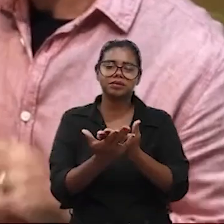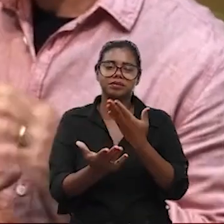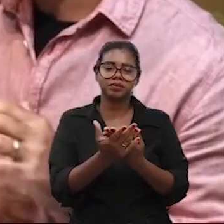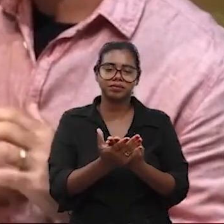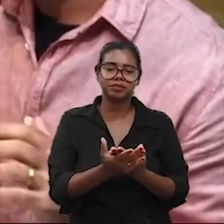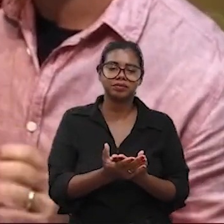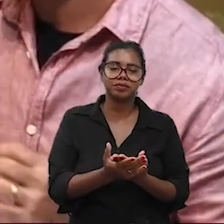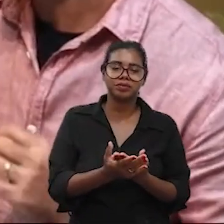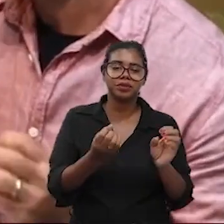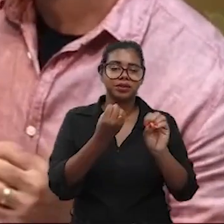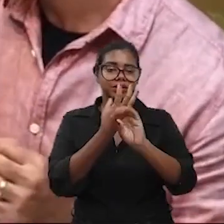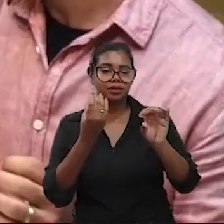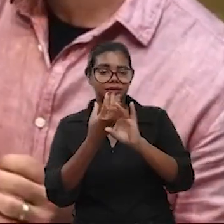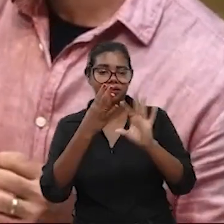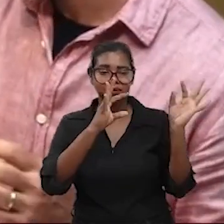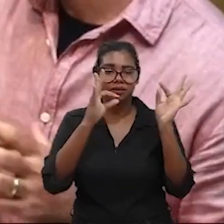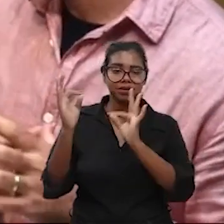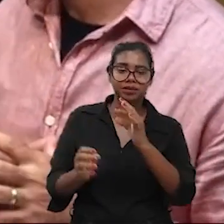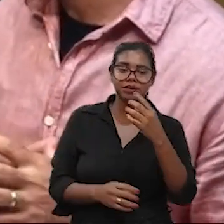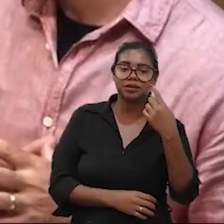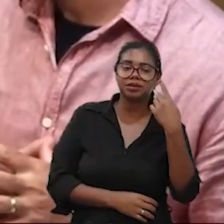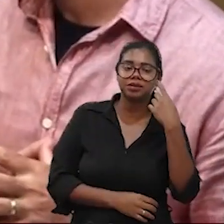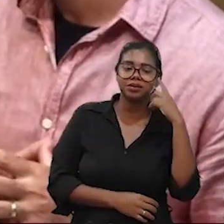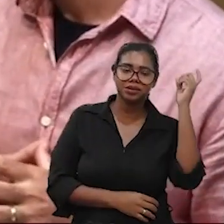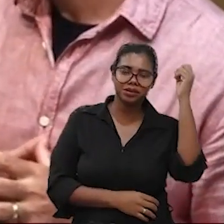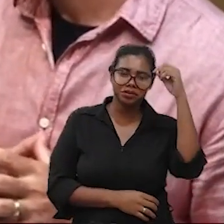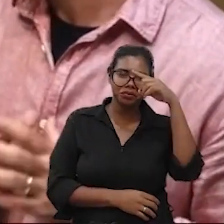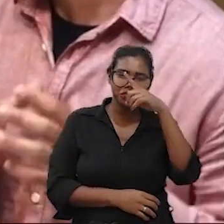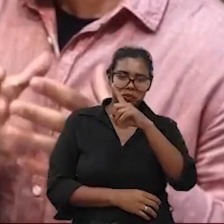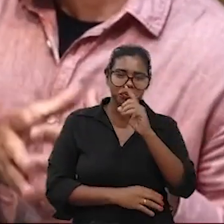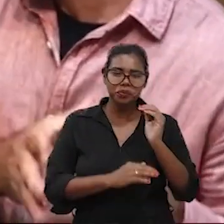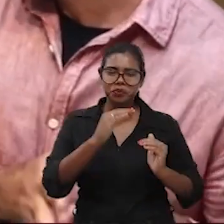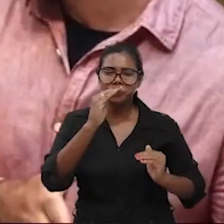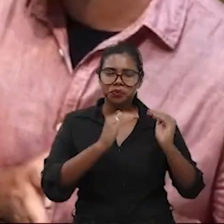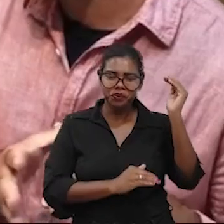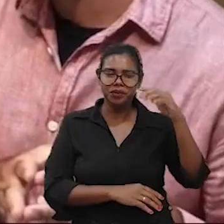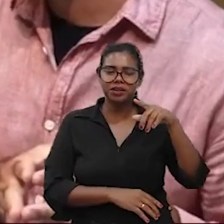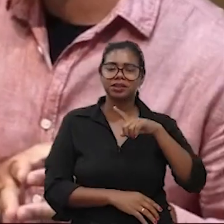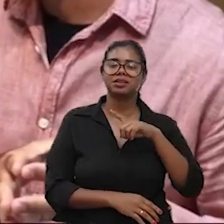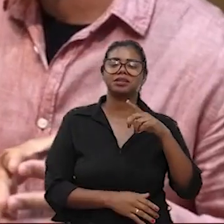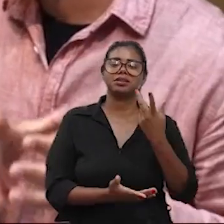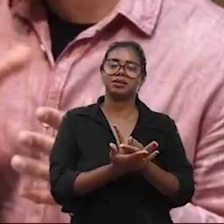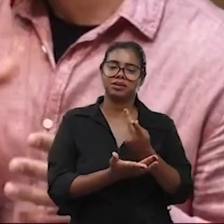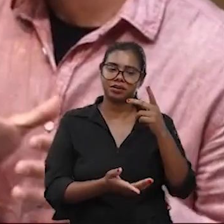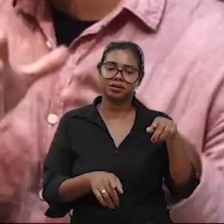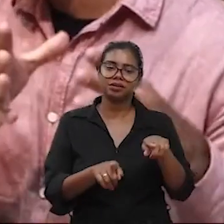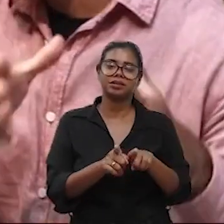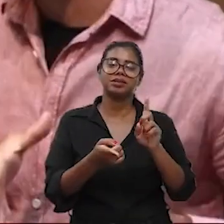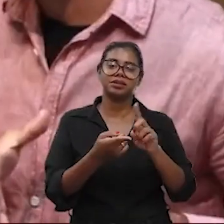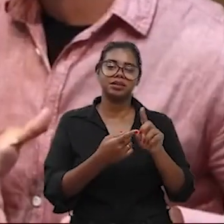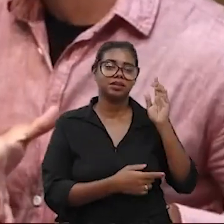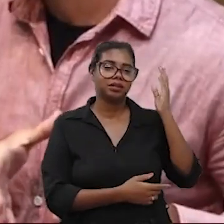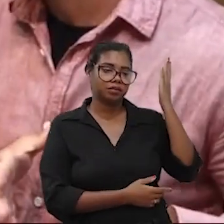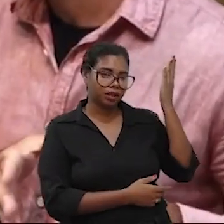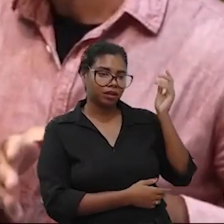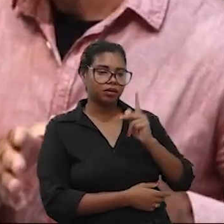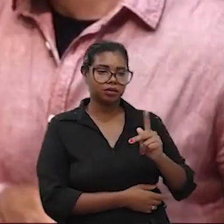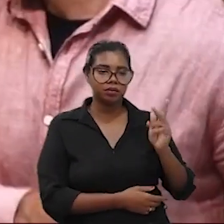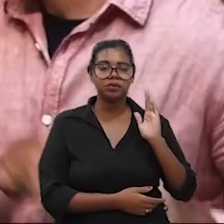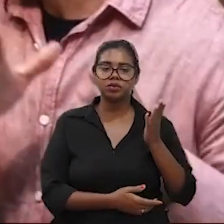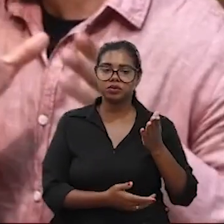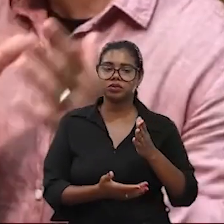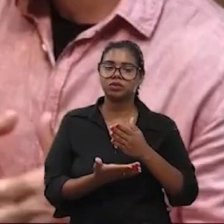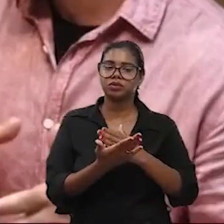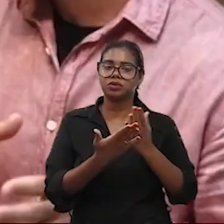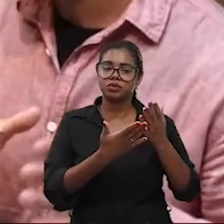assistindo sobre essa questão dos níveis de dificuldade? Porque às vezes eu já traduzi algumas músicas e, claro, a gente às vezes traduz uma vez, quando a